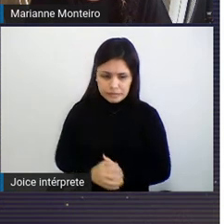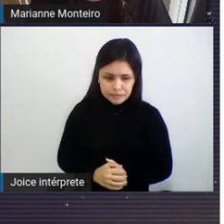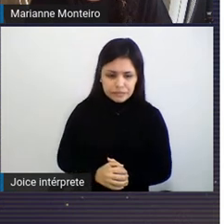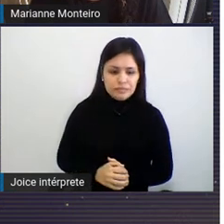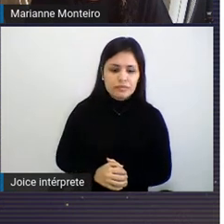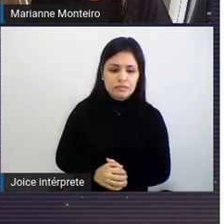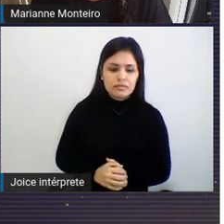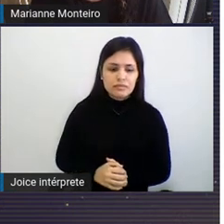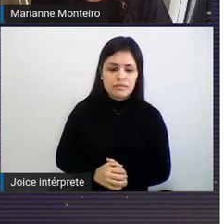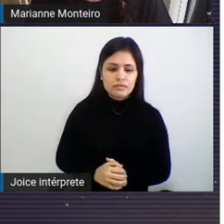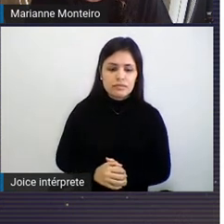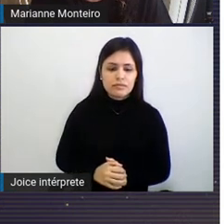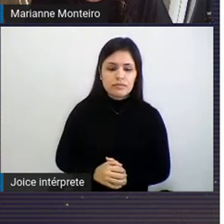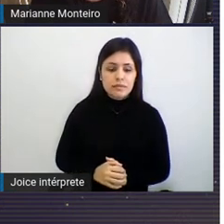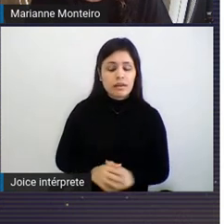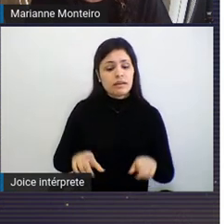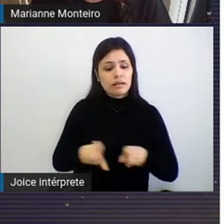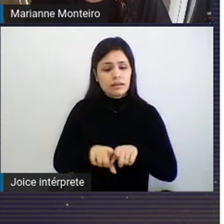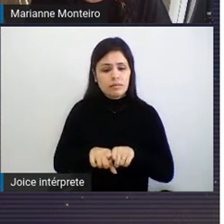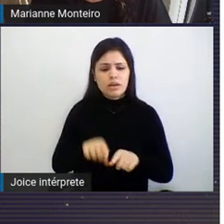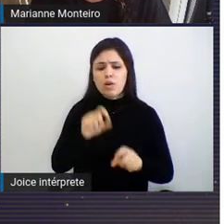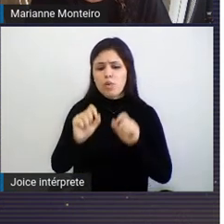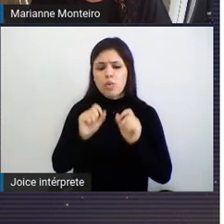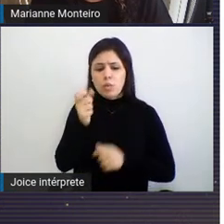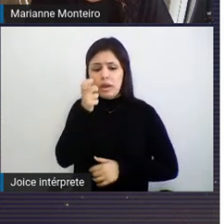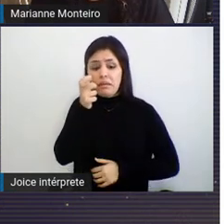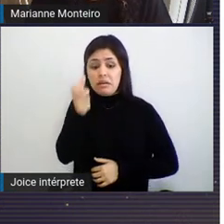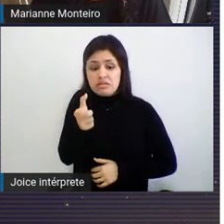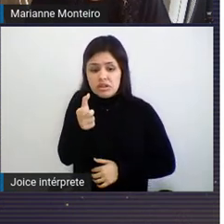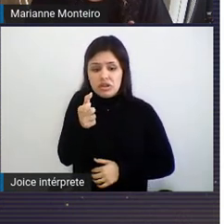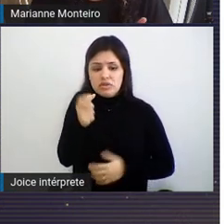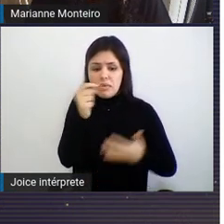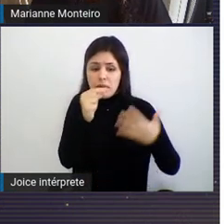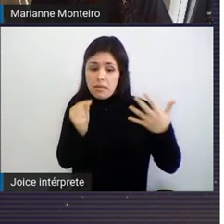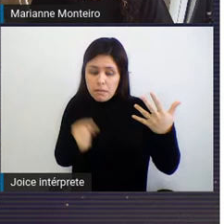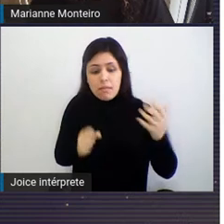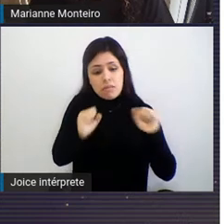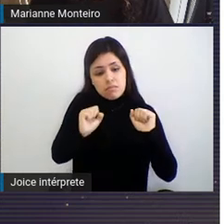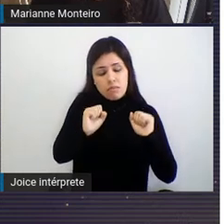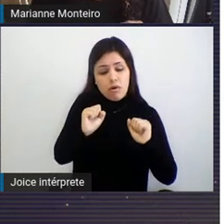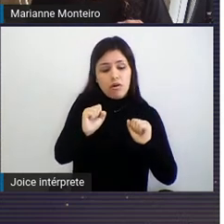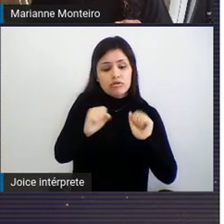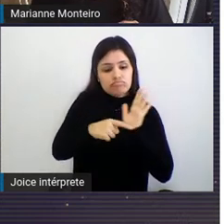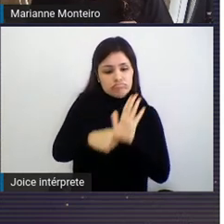que novas arquiteturas poderiam ser interessantes para resolver o problema, e assim sucessivamente.